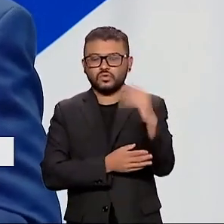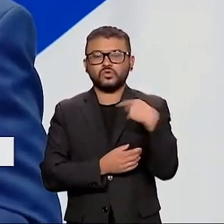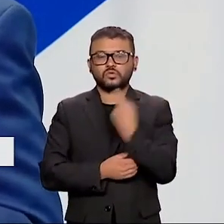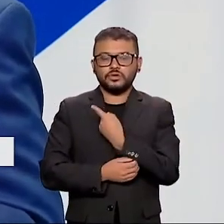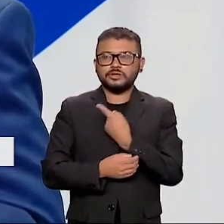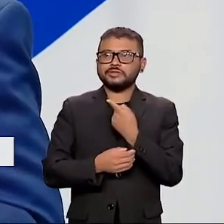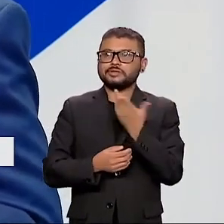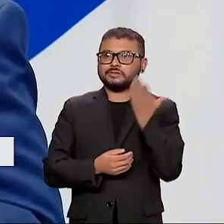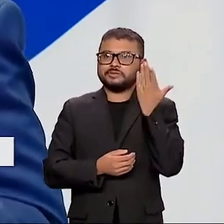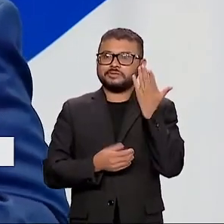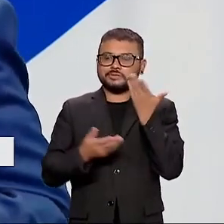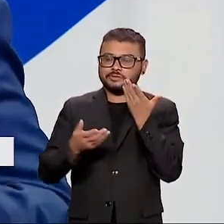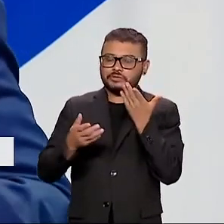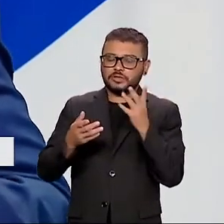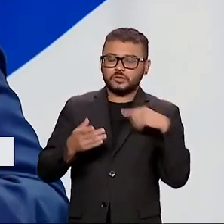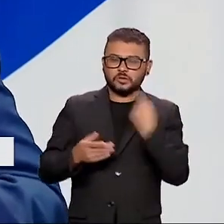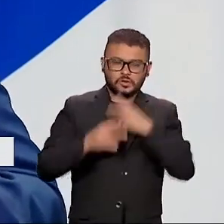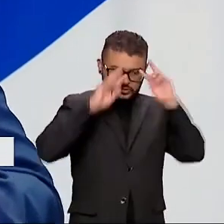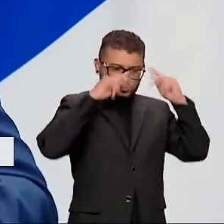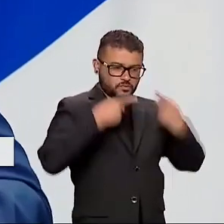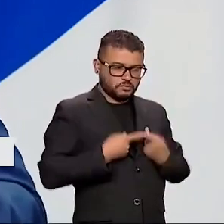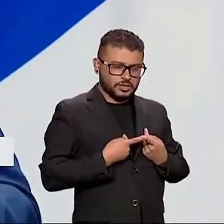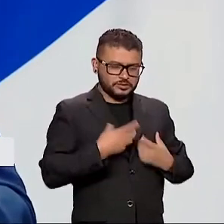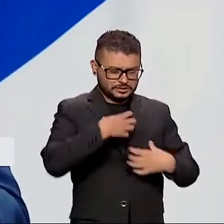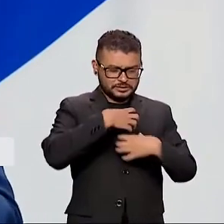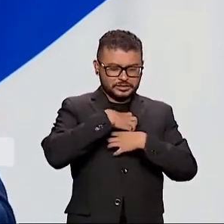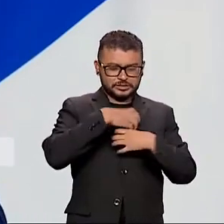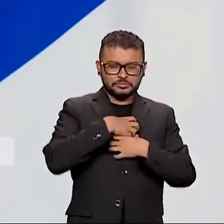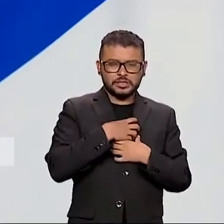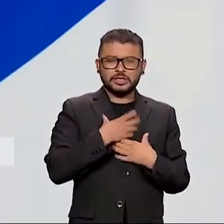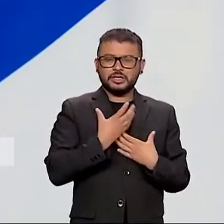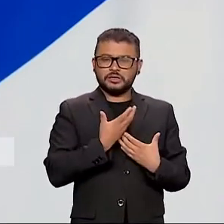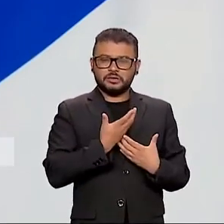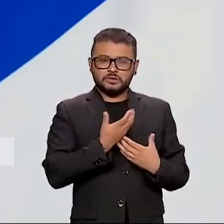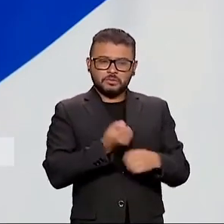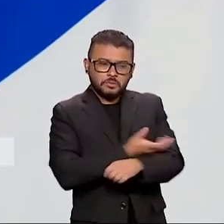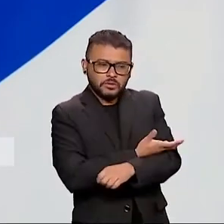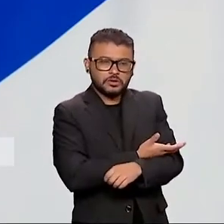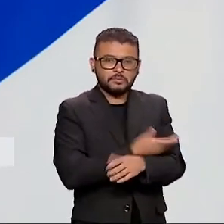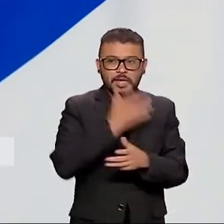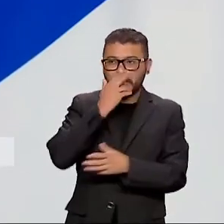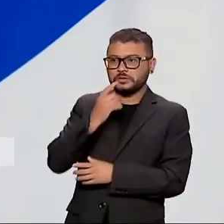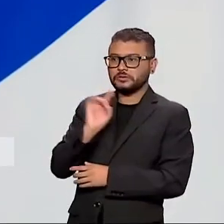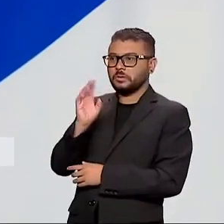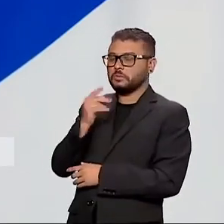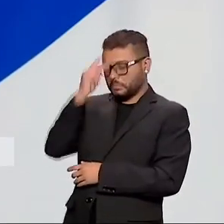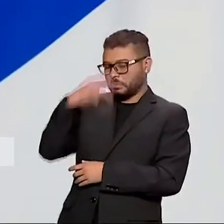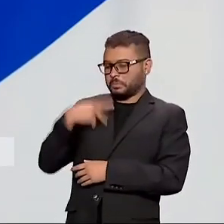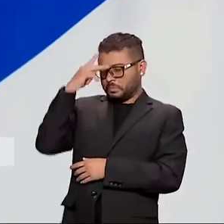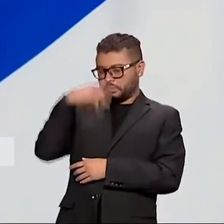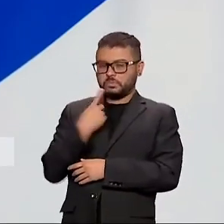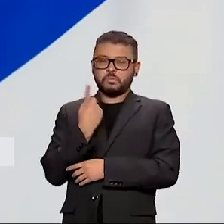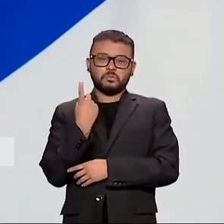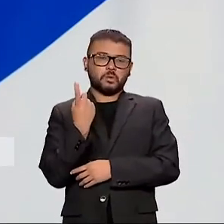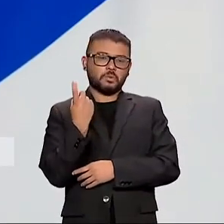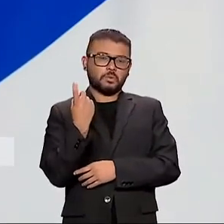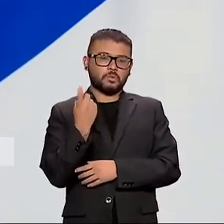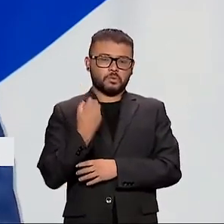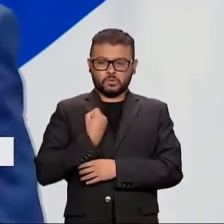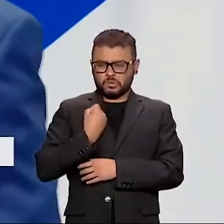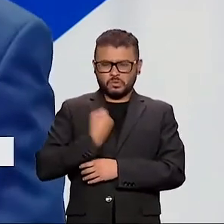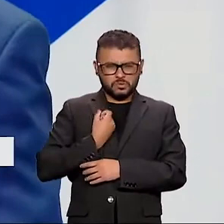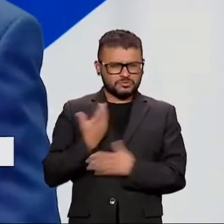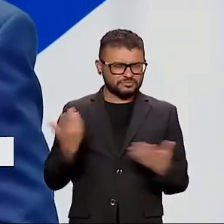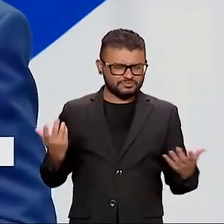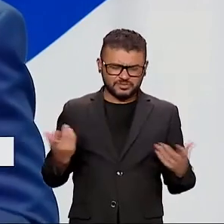deixando de ser seres humanos com sentimentos para virarmos algoritmos. E eu acho que isso não é